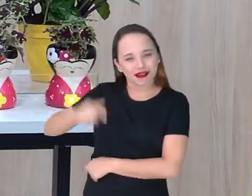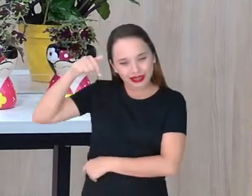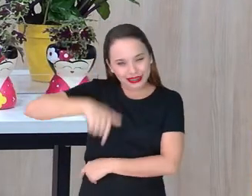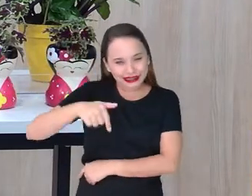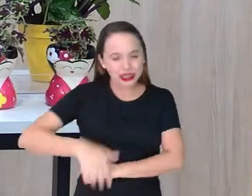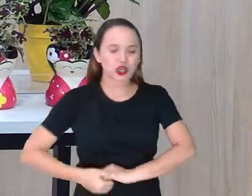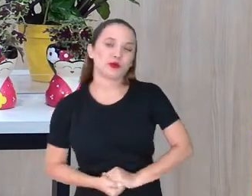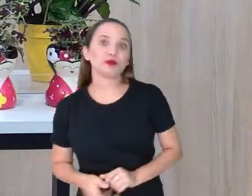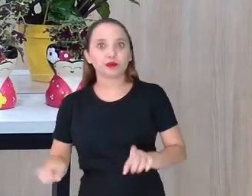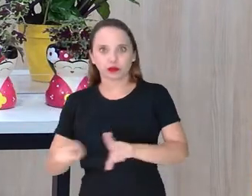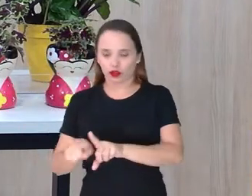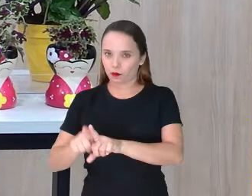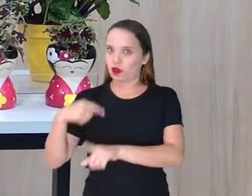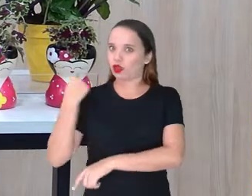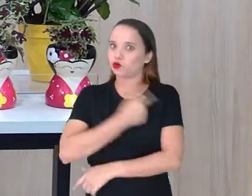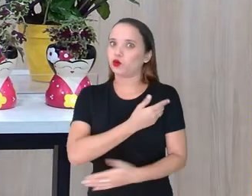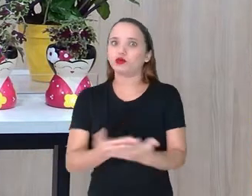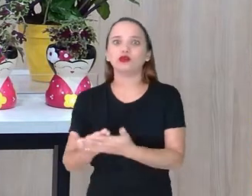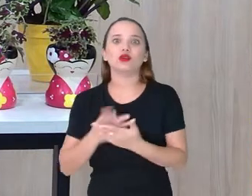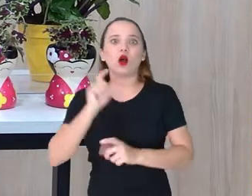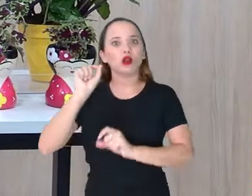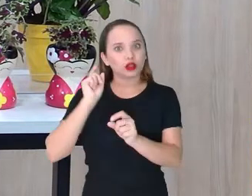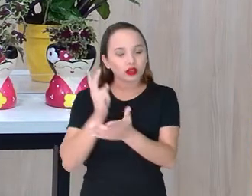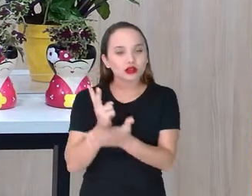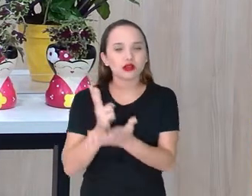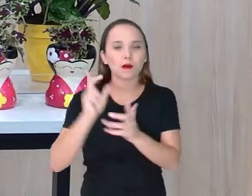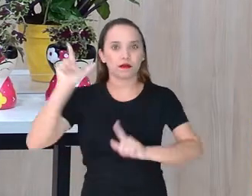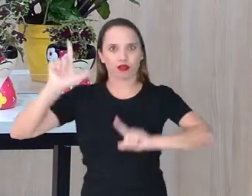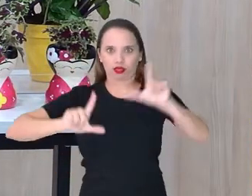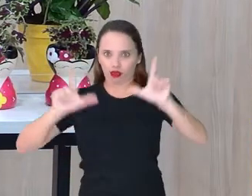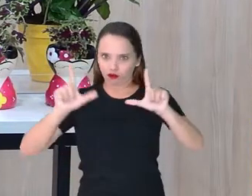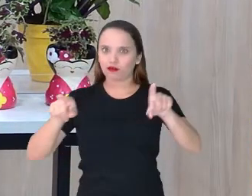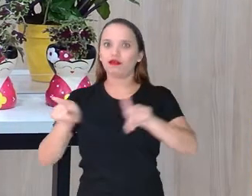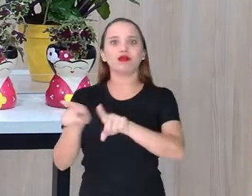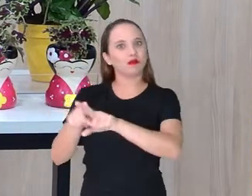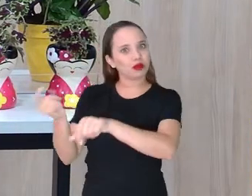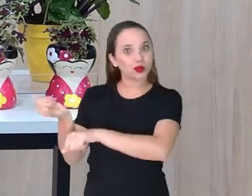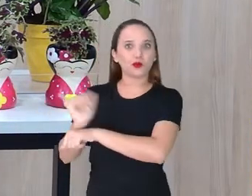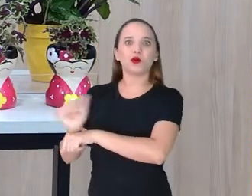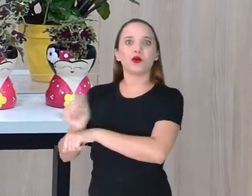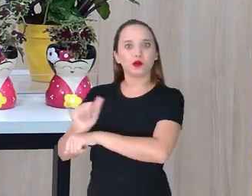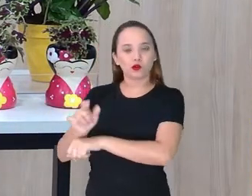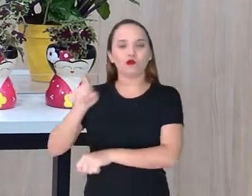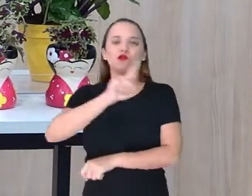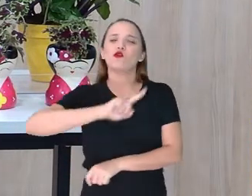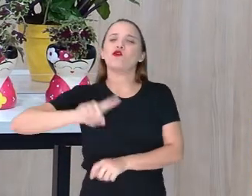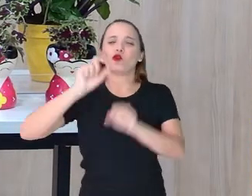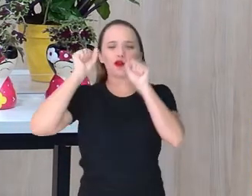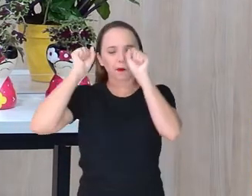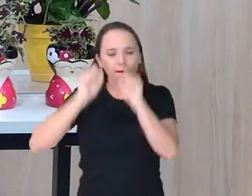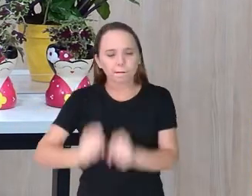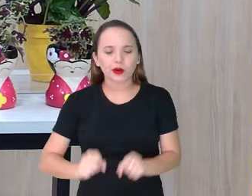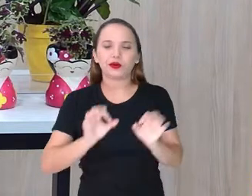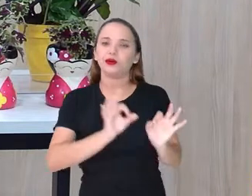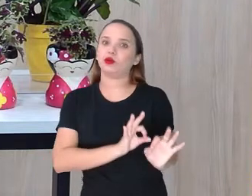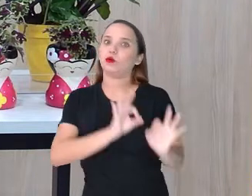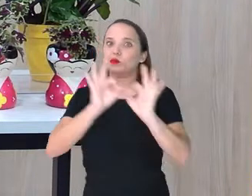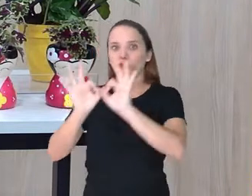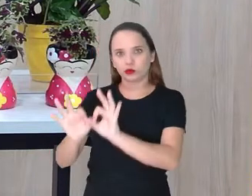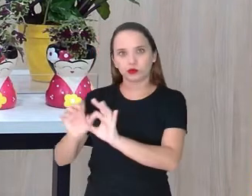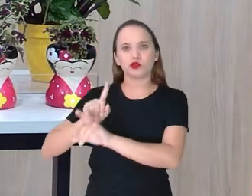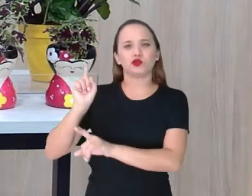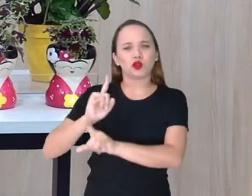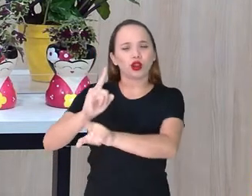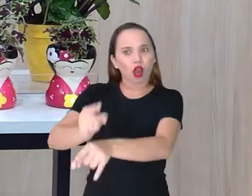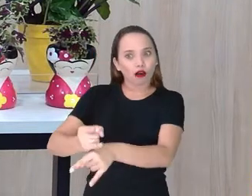aulas, elas aparecem na TV, elas também estão disponíveis no YouTube, né? Vocês podem também assistir em tempo